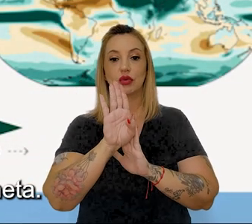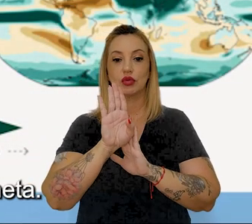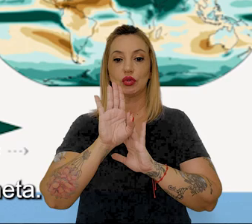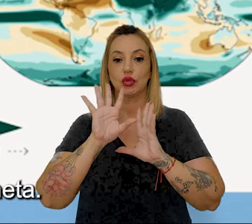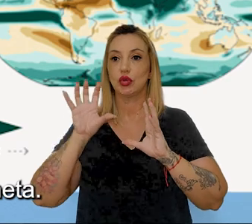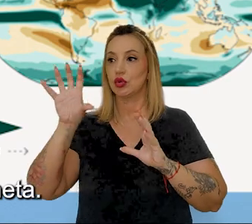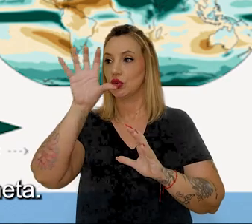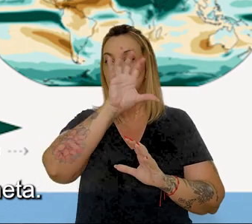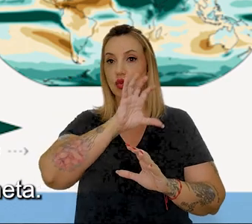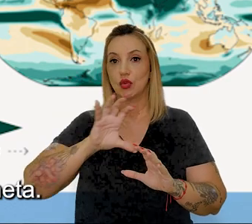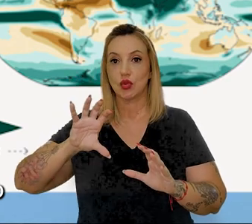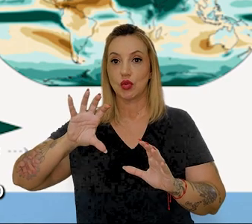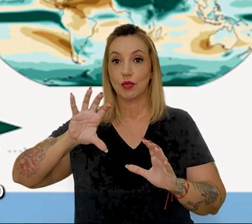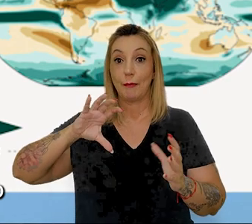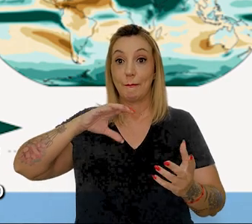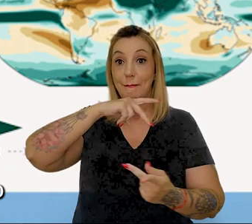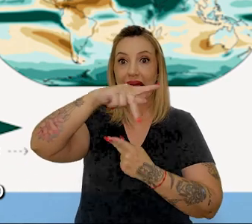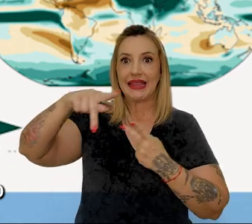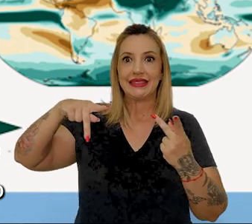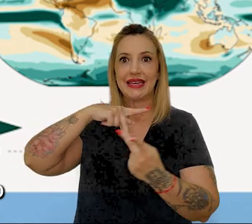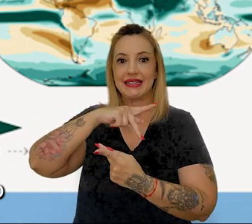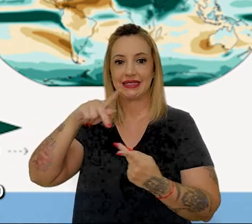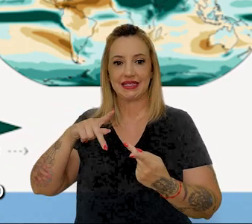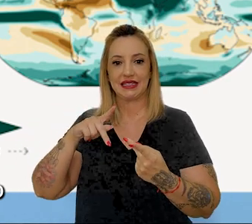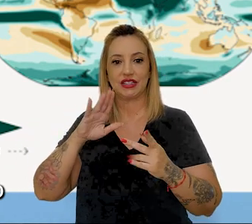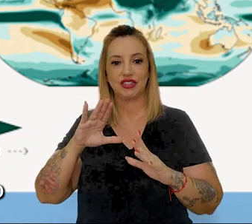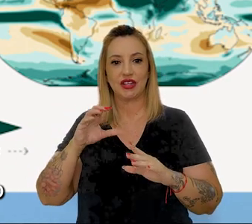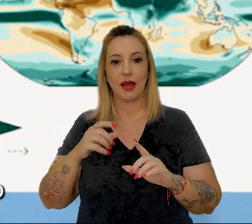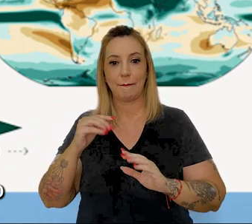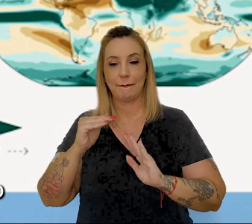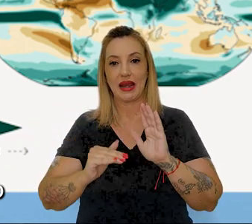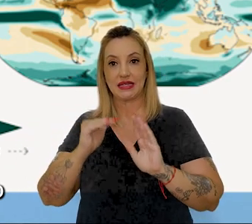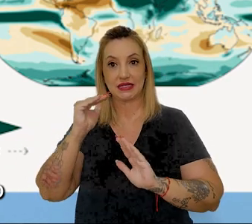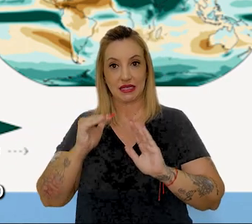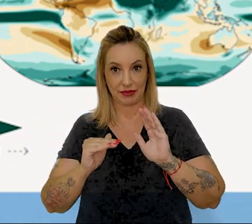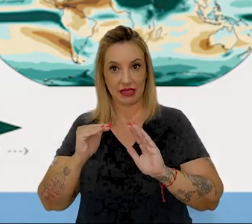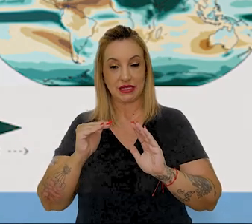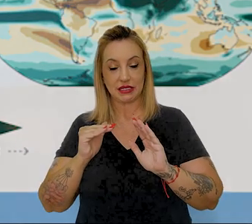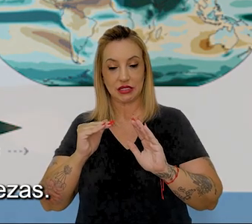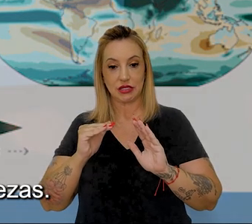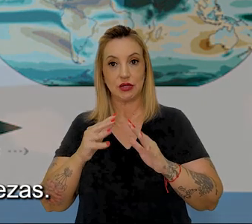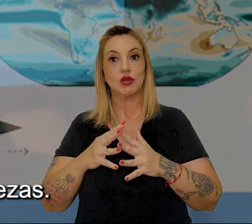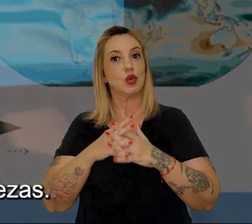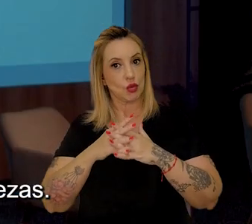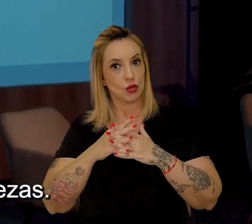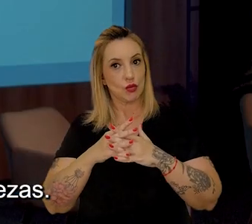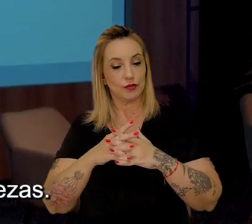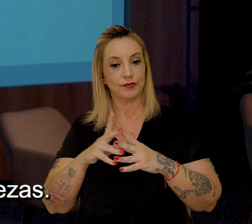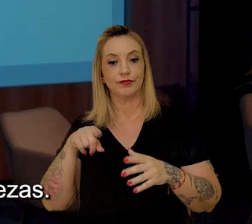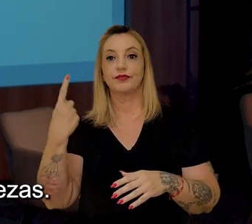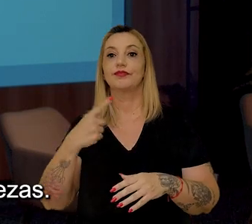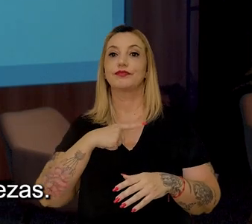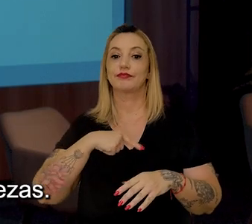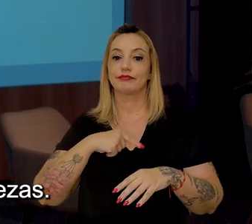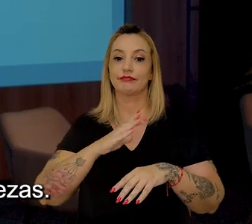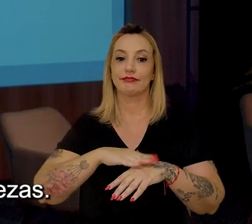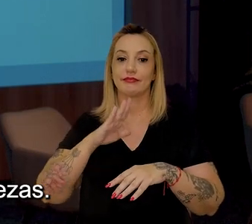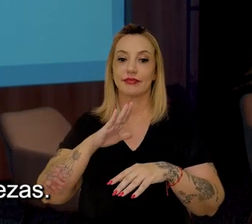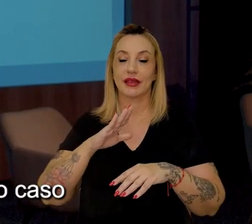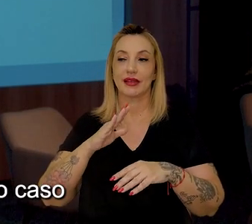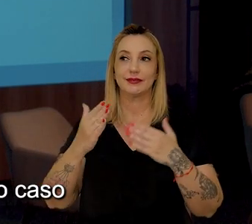as partes do planeta já a precipitação ela é um processo bem complexo né e onde a gente tem muito mais